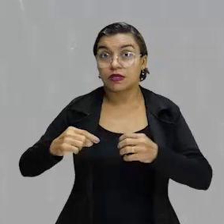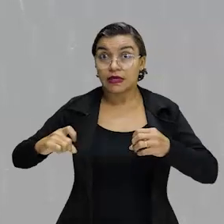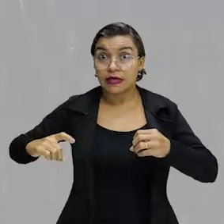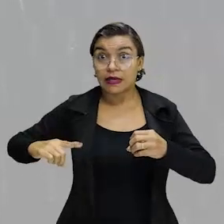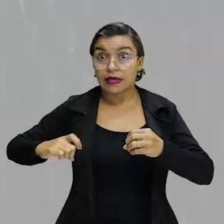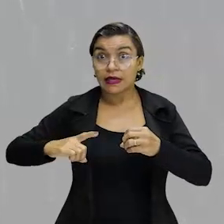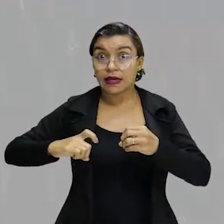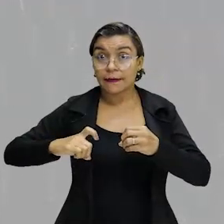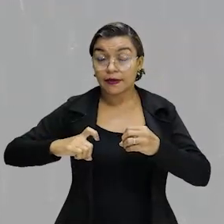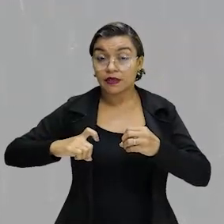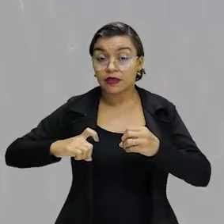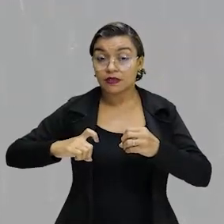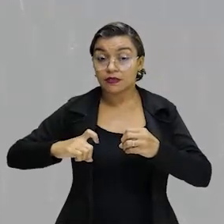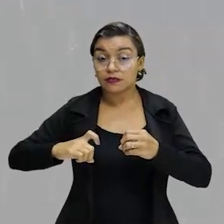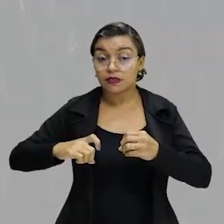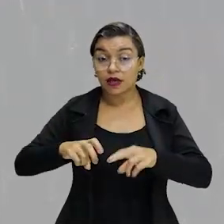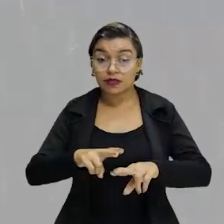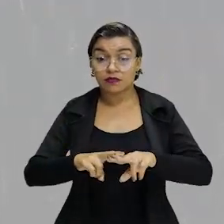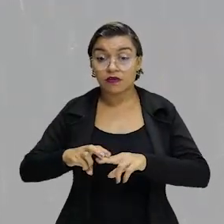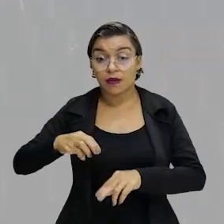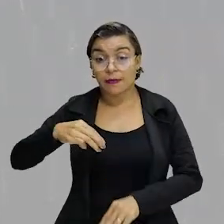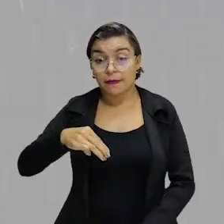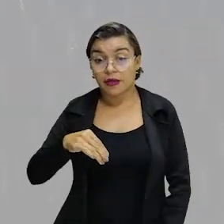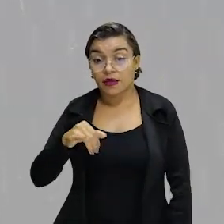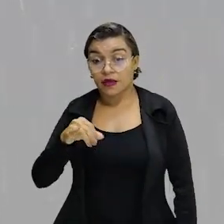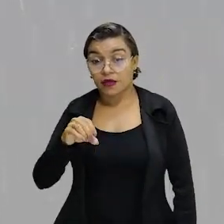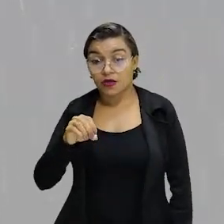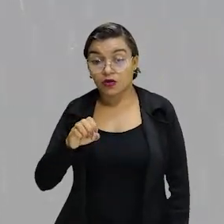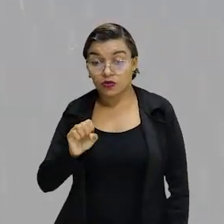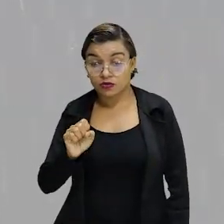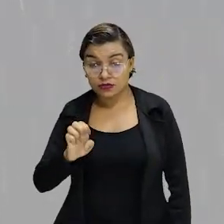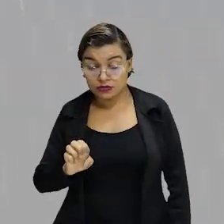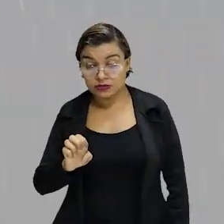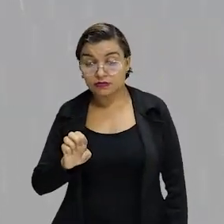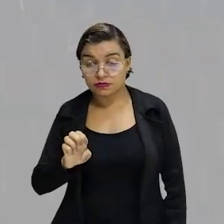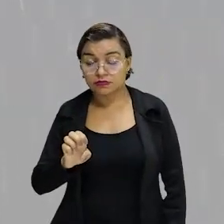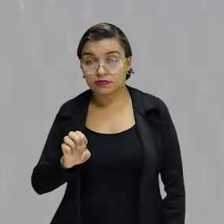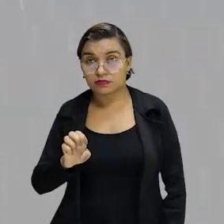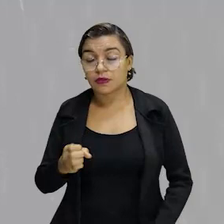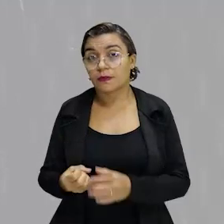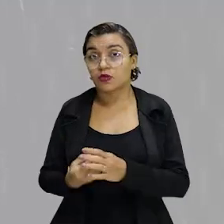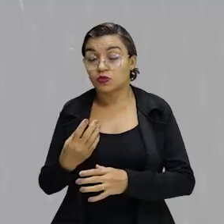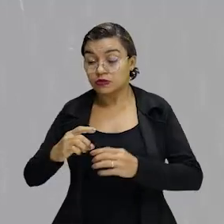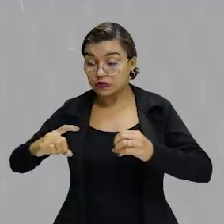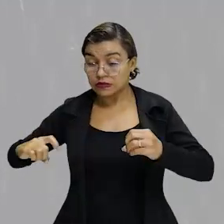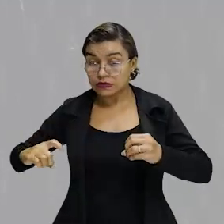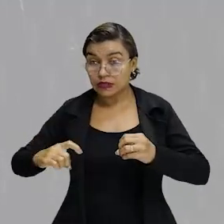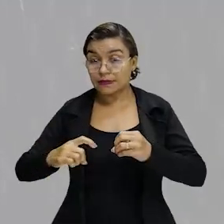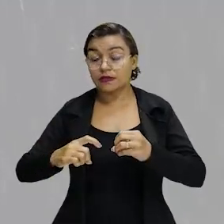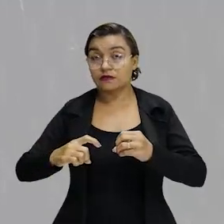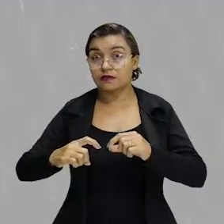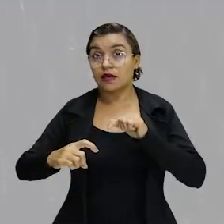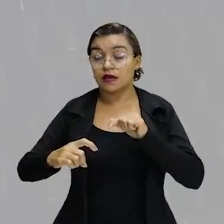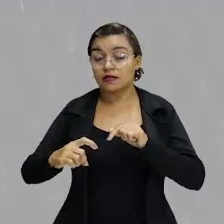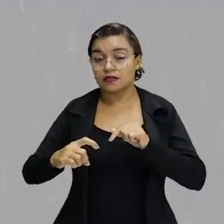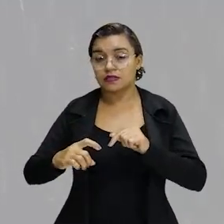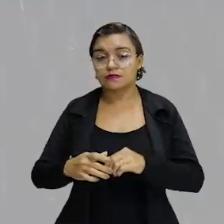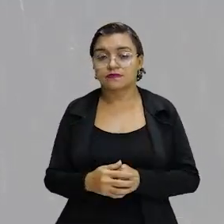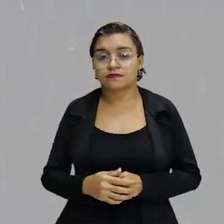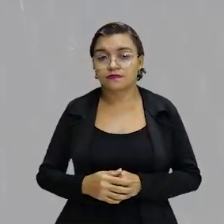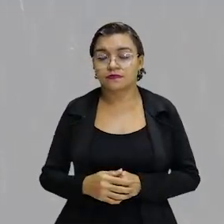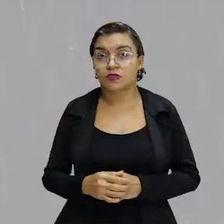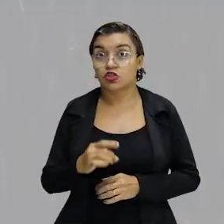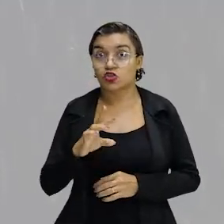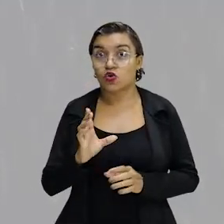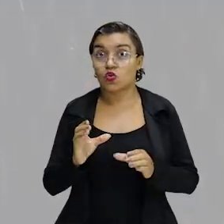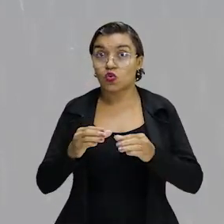gametas por meiose gamética. Ou seja, a meiose que produz gametas. Esses gametas haploides, que só tem um